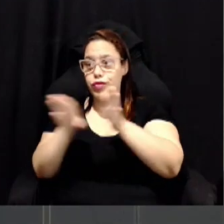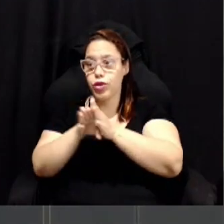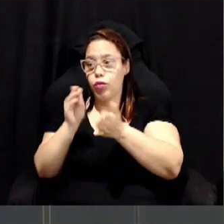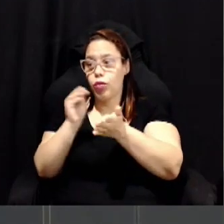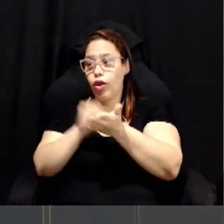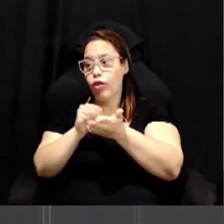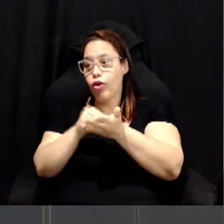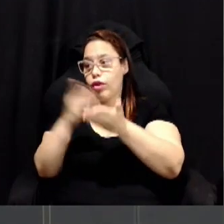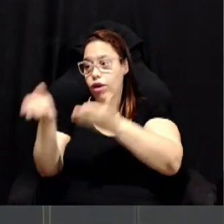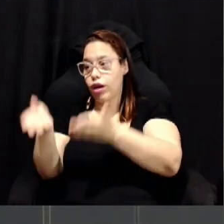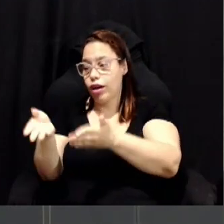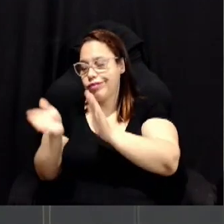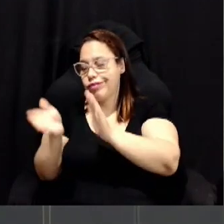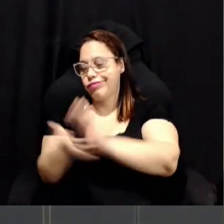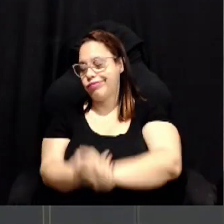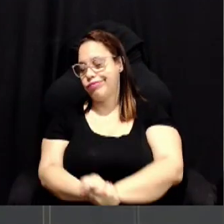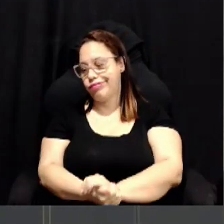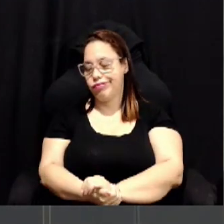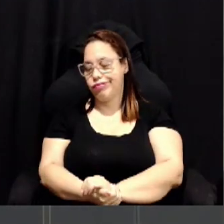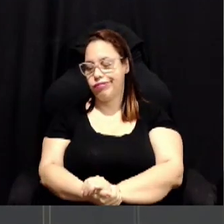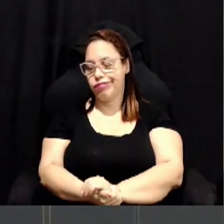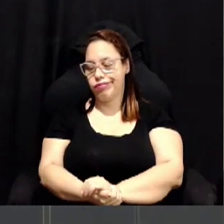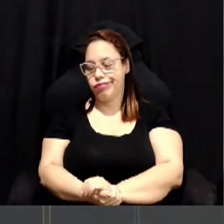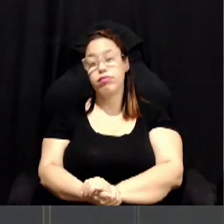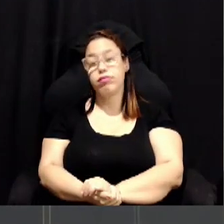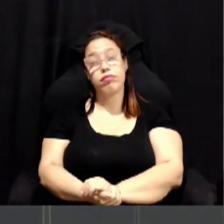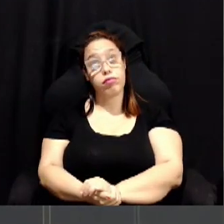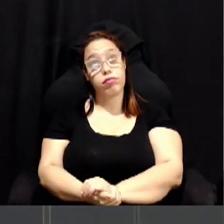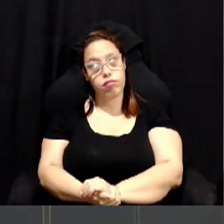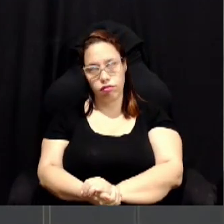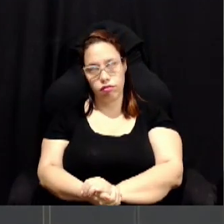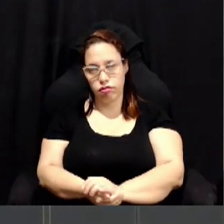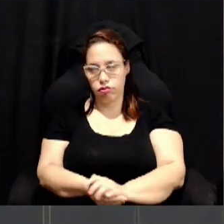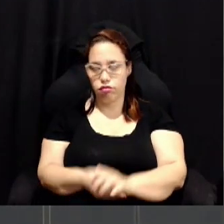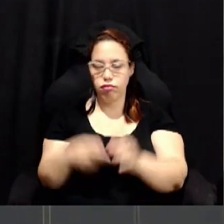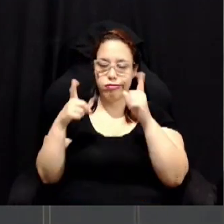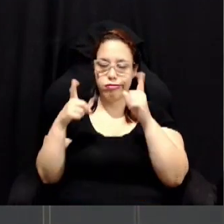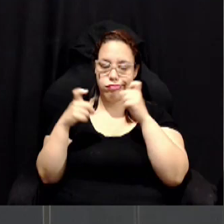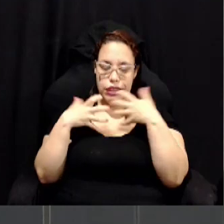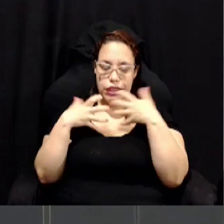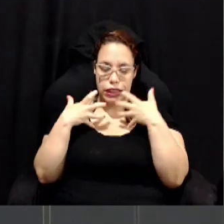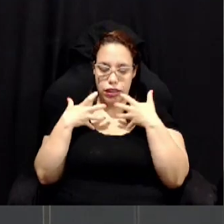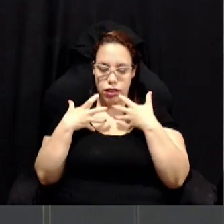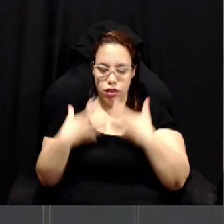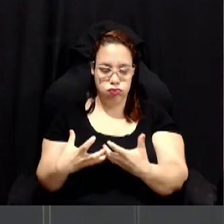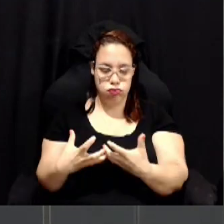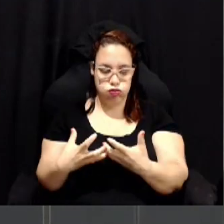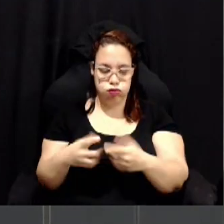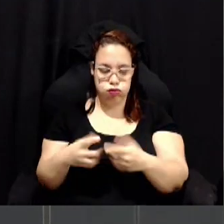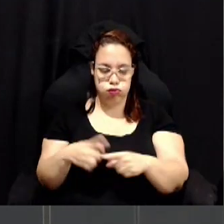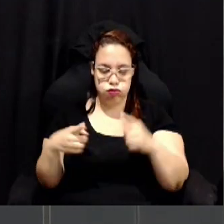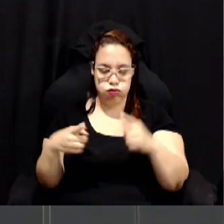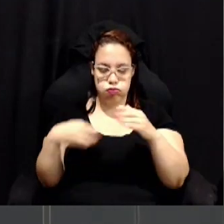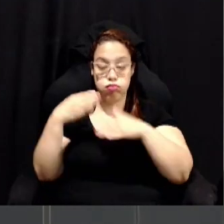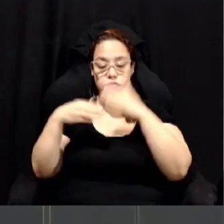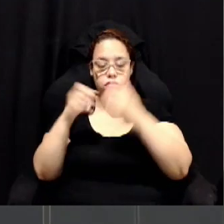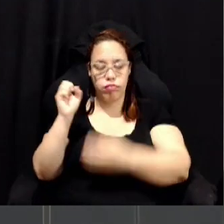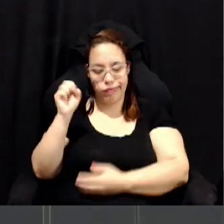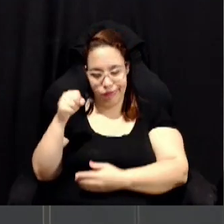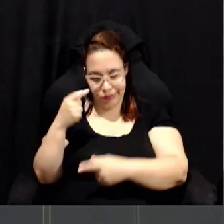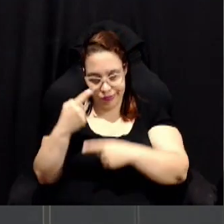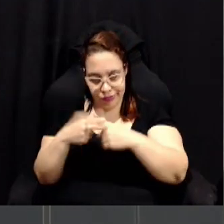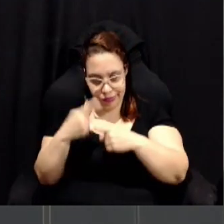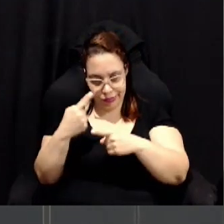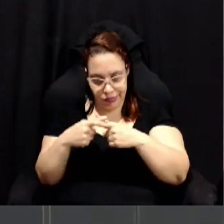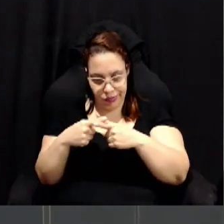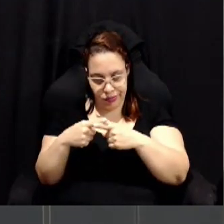Então esse é um grande dilema, realmente pesado para nós, mas eu vejo avanço sim, porque a gente vai